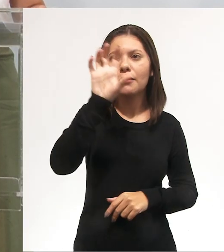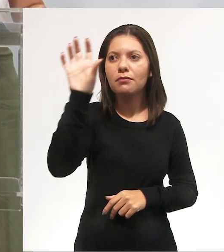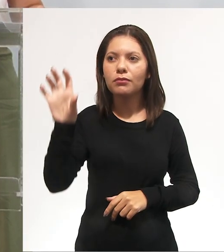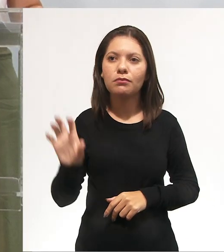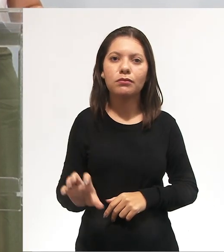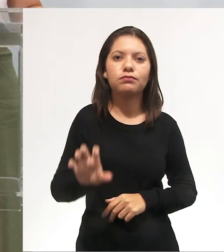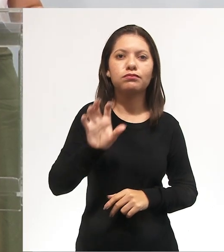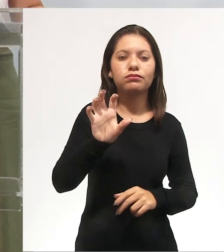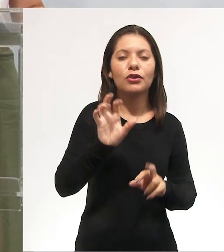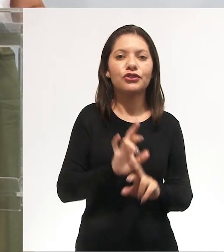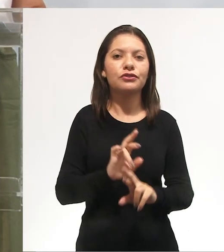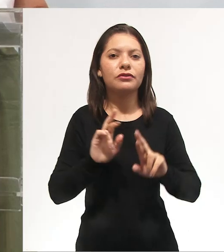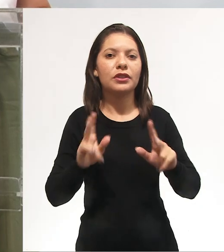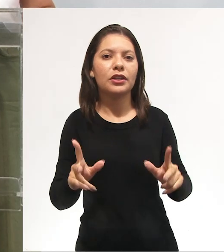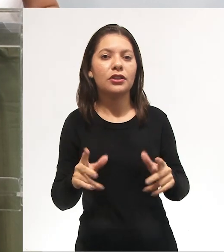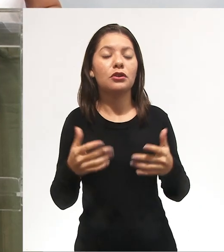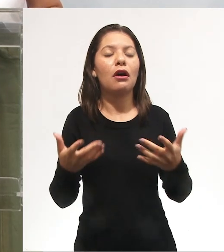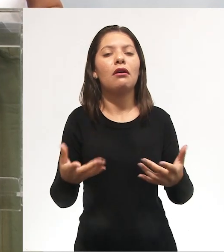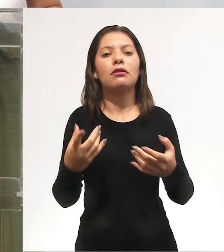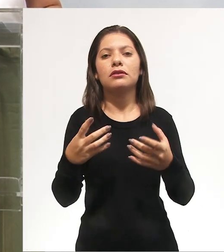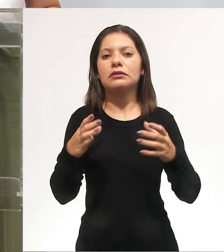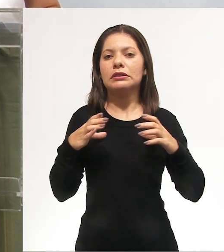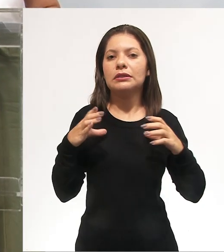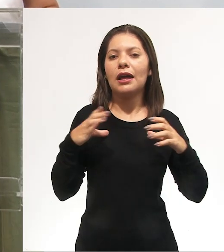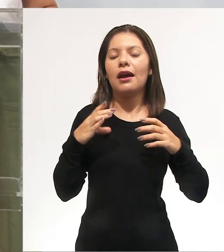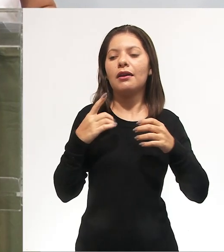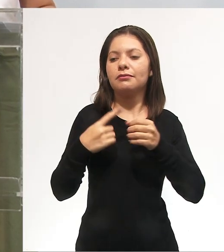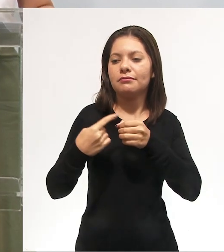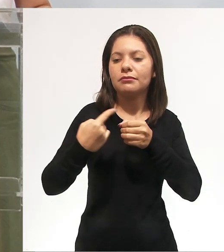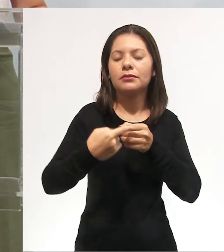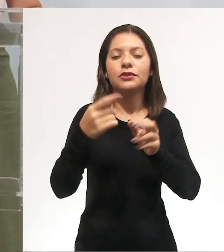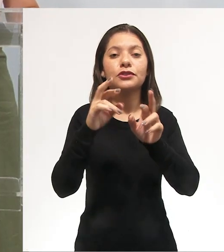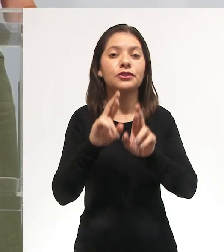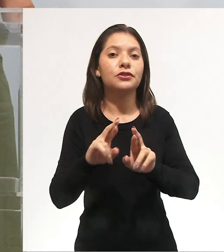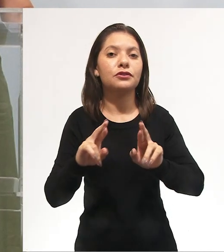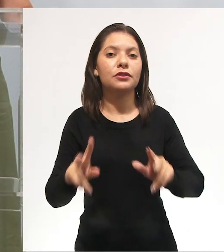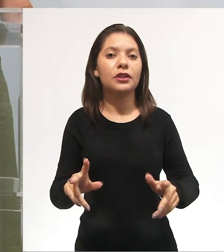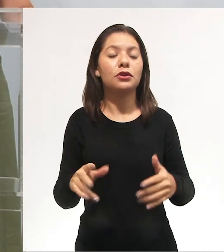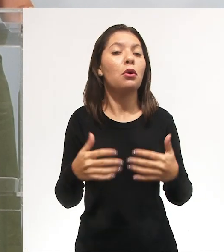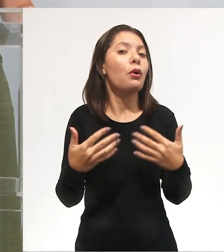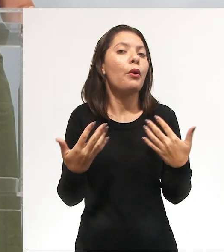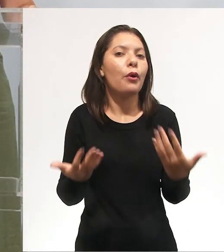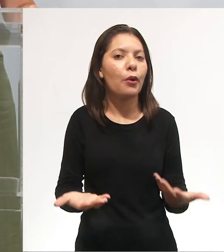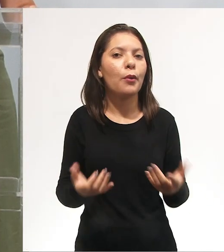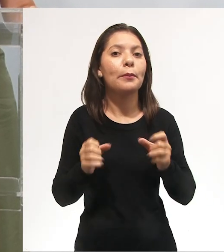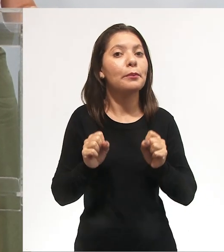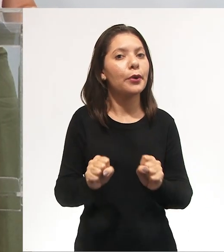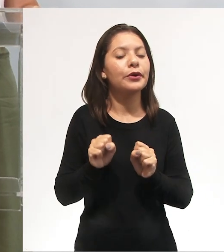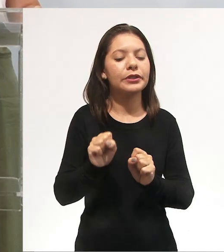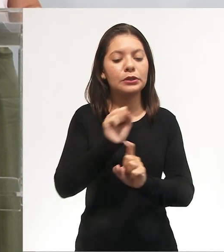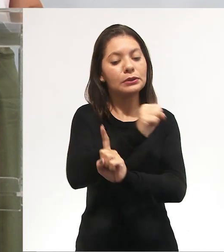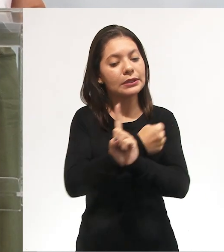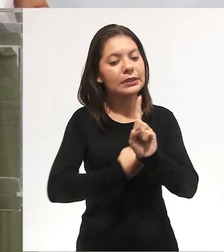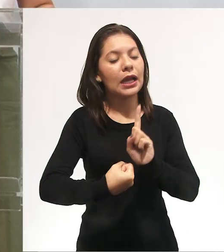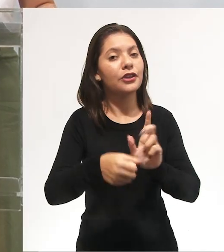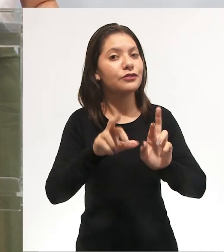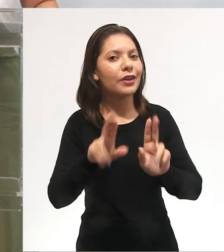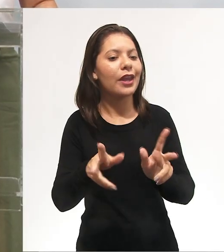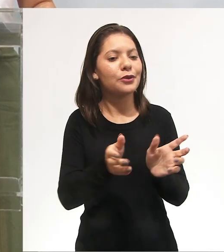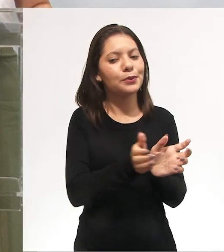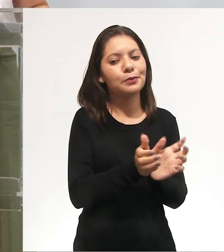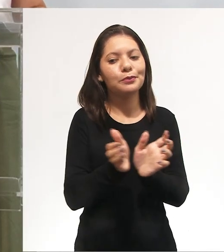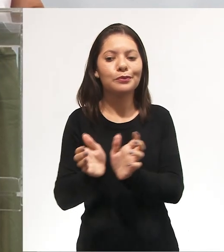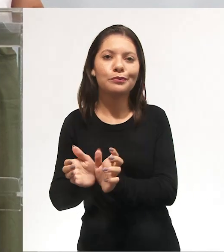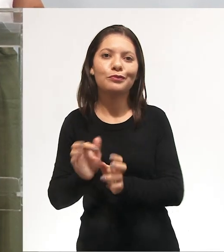país, cidades diferentes. Pode ser também pelo aspecto social, elas pertencem a classes